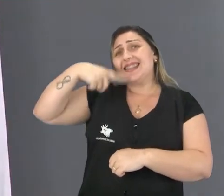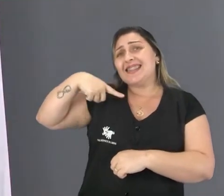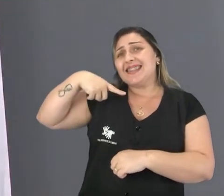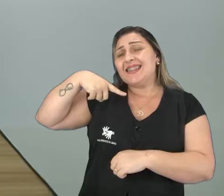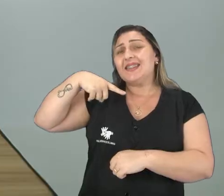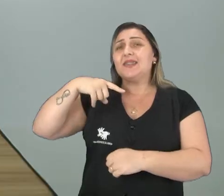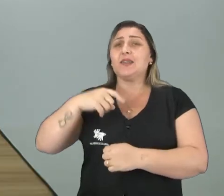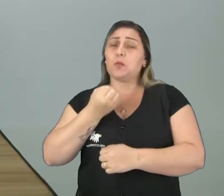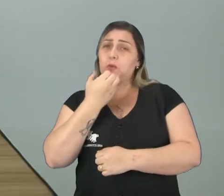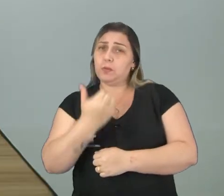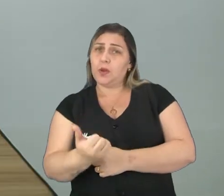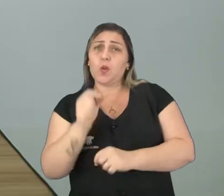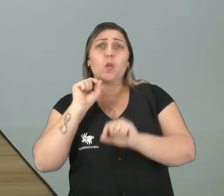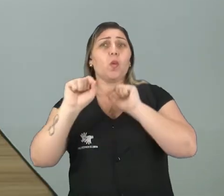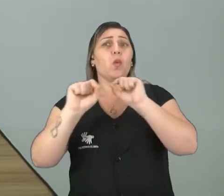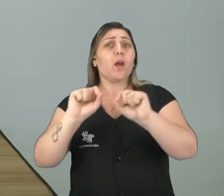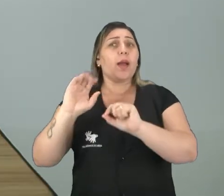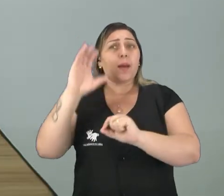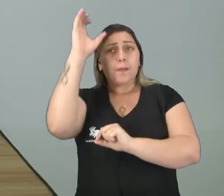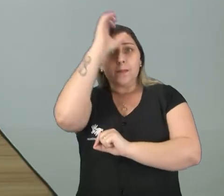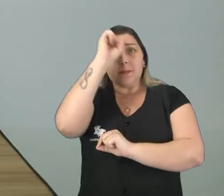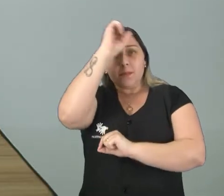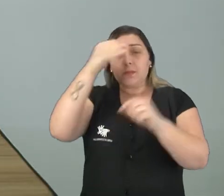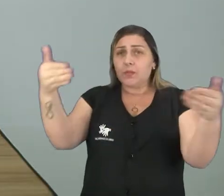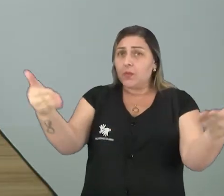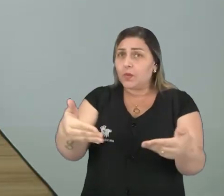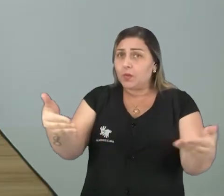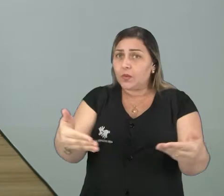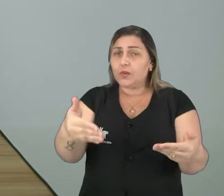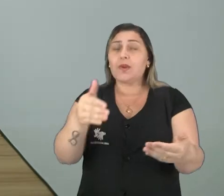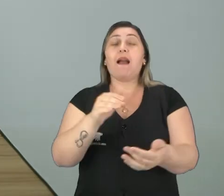dentes. Muito bem. O que foi que nós aprendemos hoje?